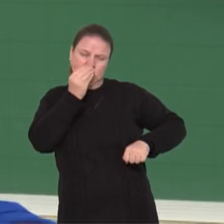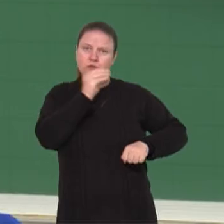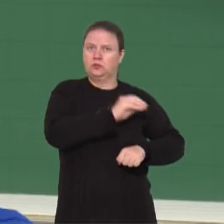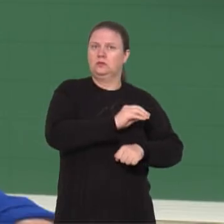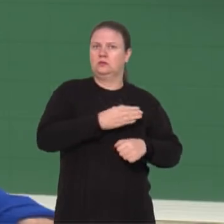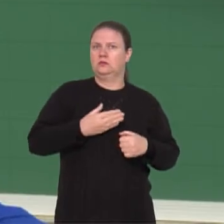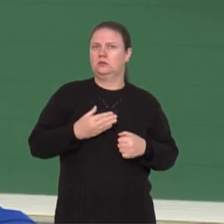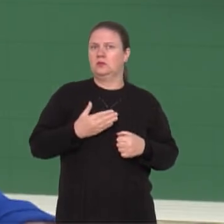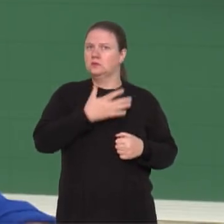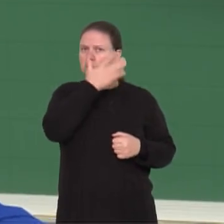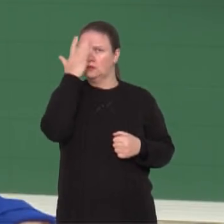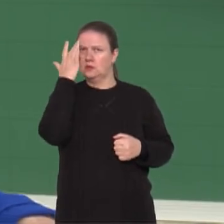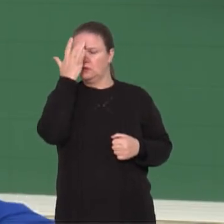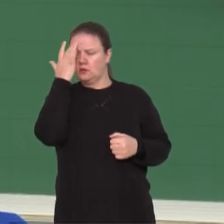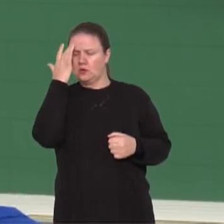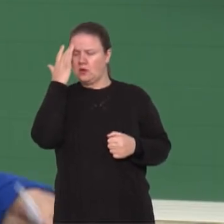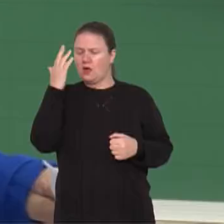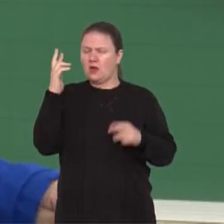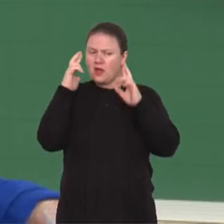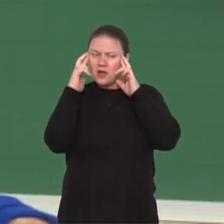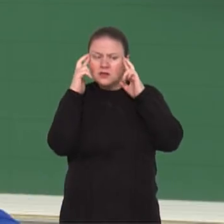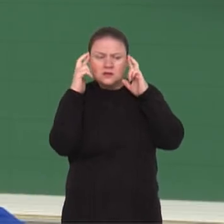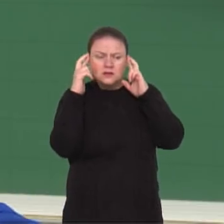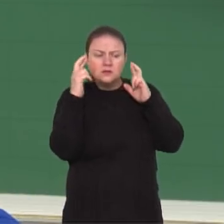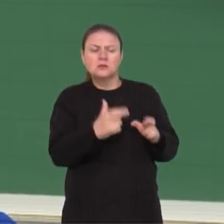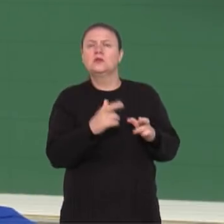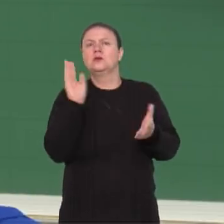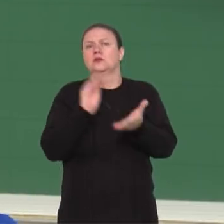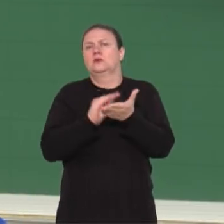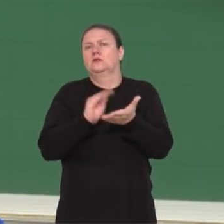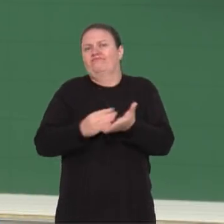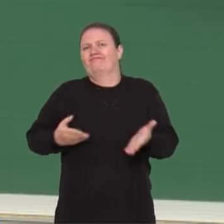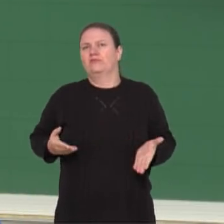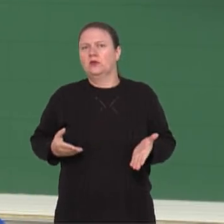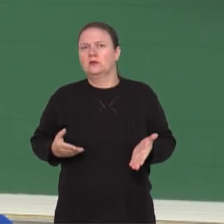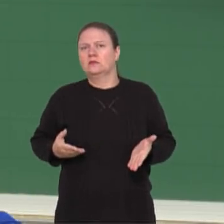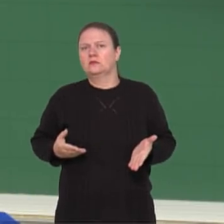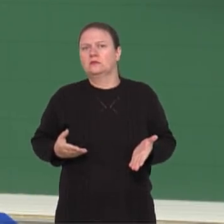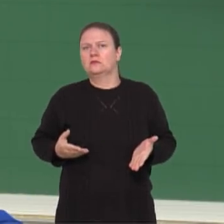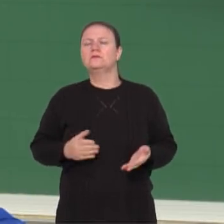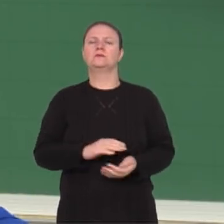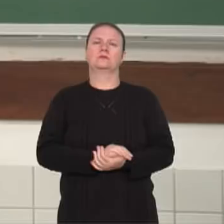né? Que é quando as pessoas são desrespeitadas por conta de estarem aí com excesso de peso.